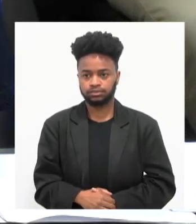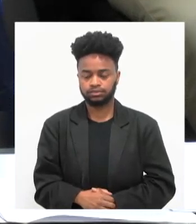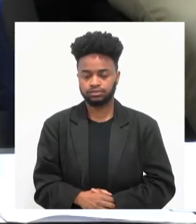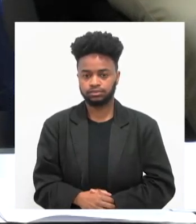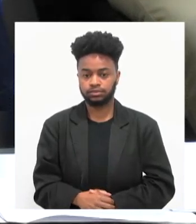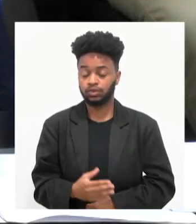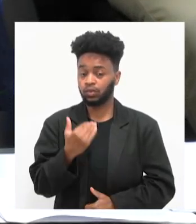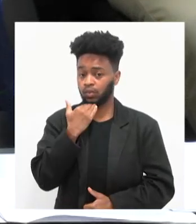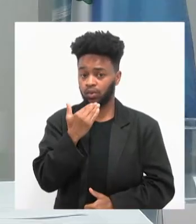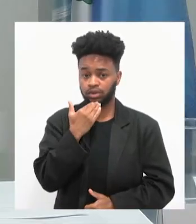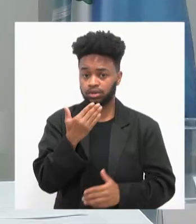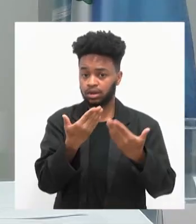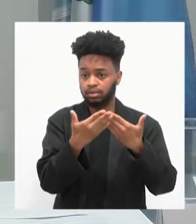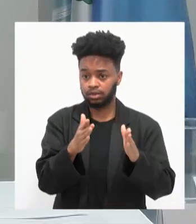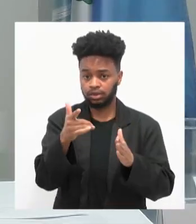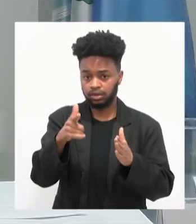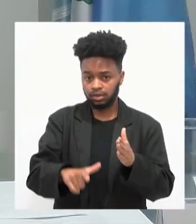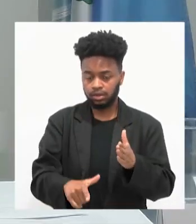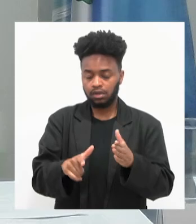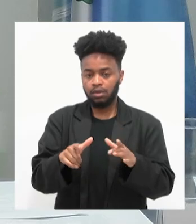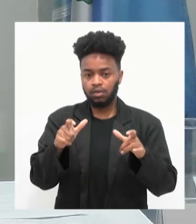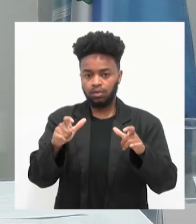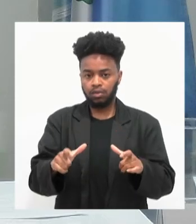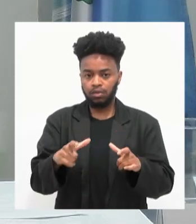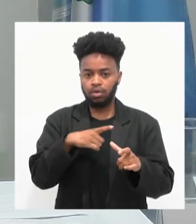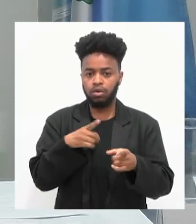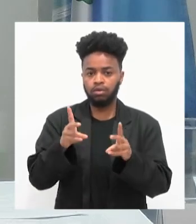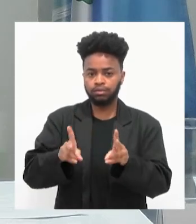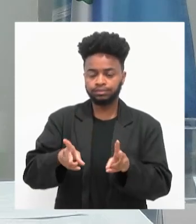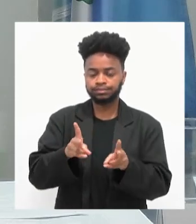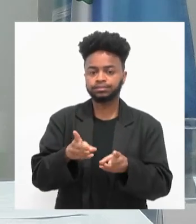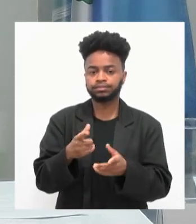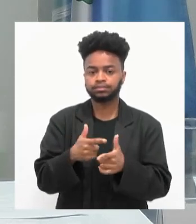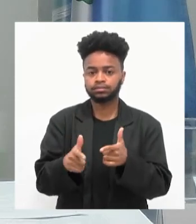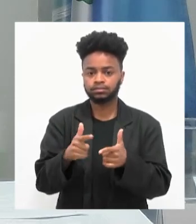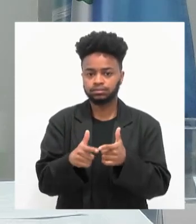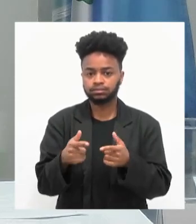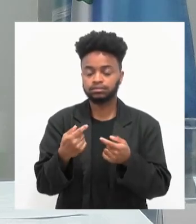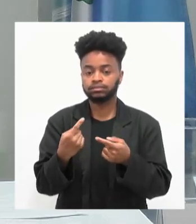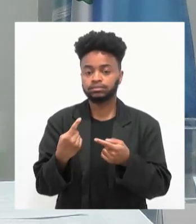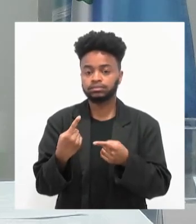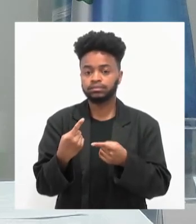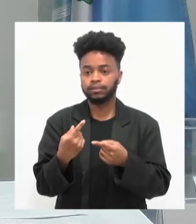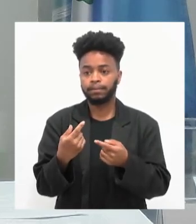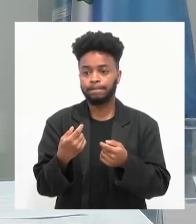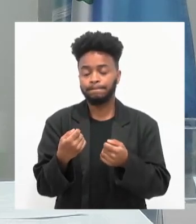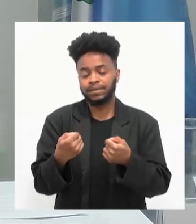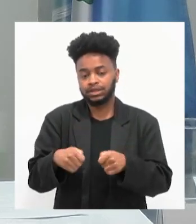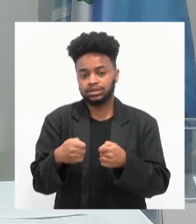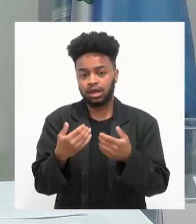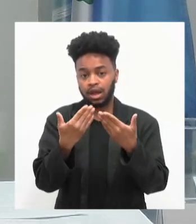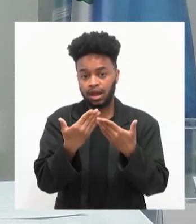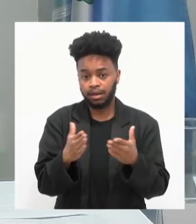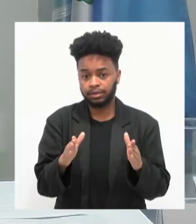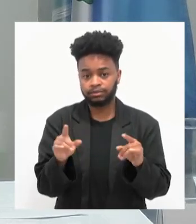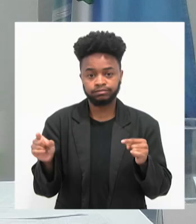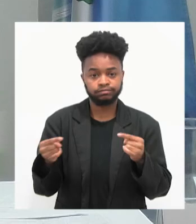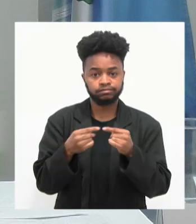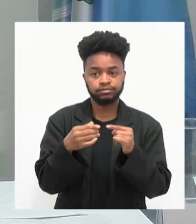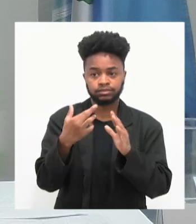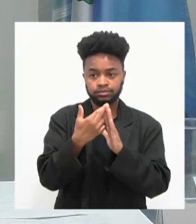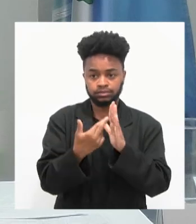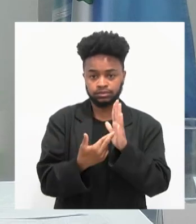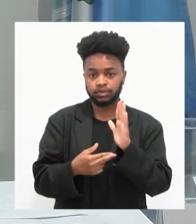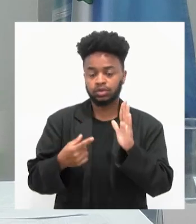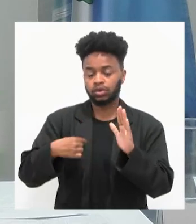adianta abrir novos pátios com os mesmos problemas. Então, os novos pátios, eles precisam abrir dentro de alguns critérios que nós